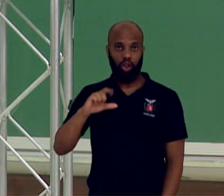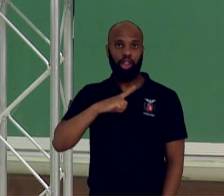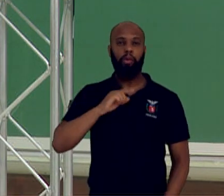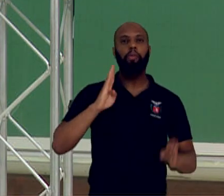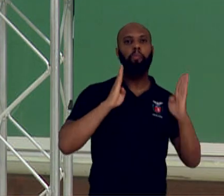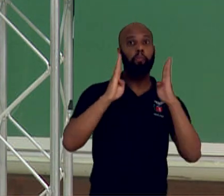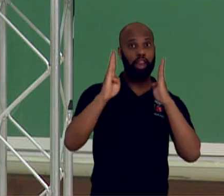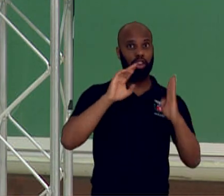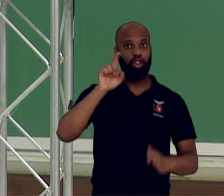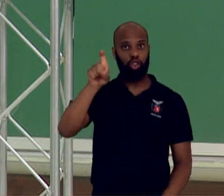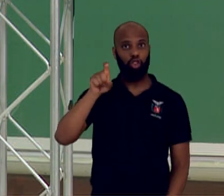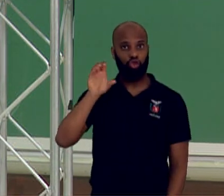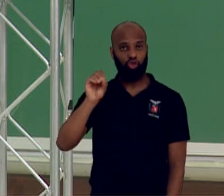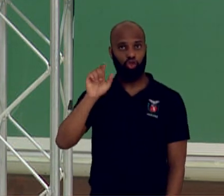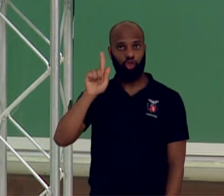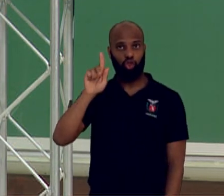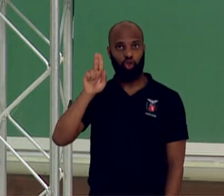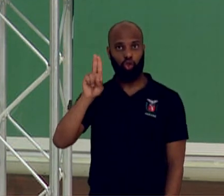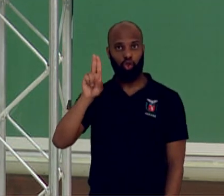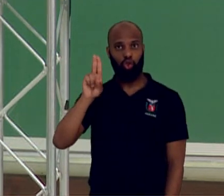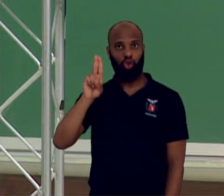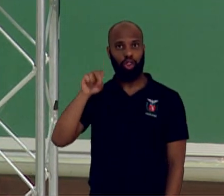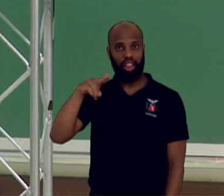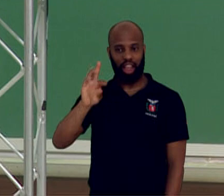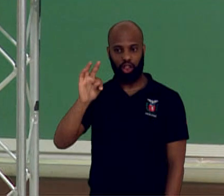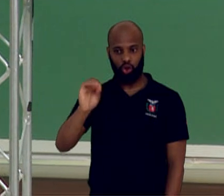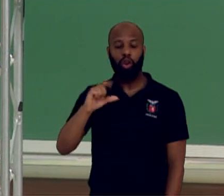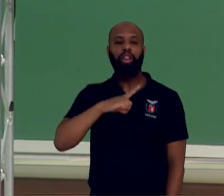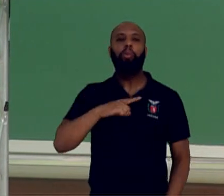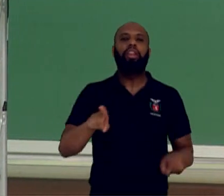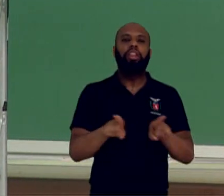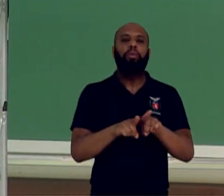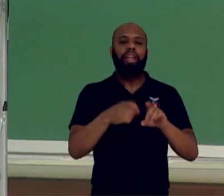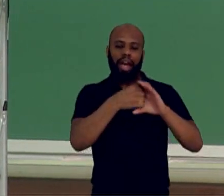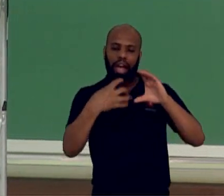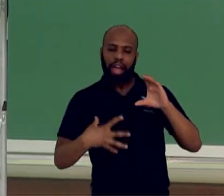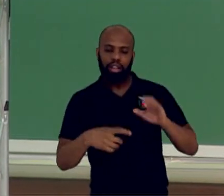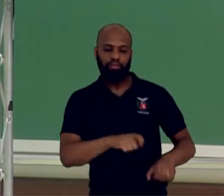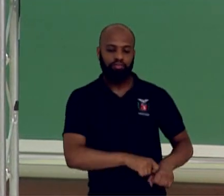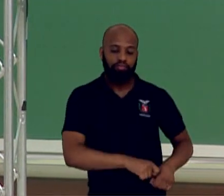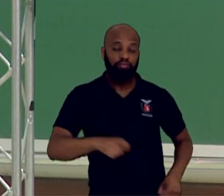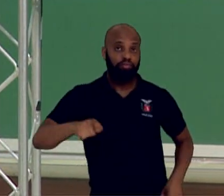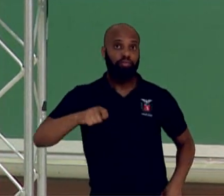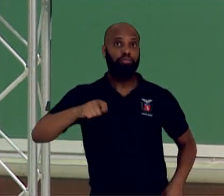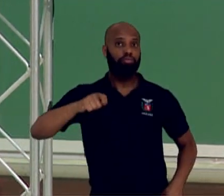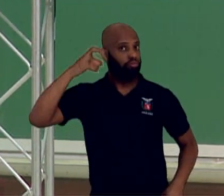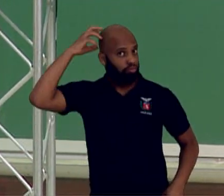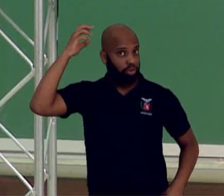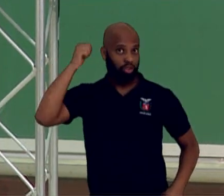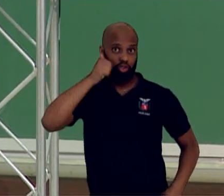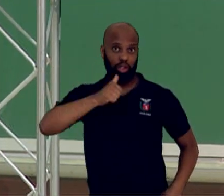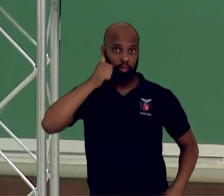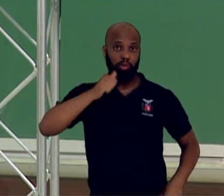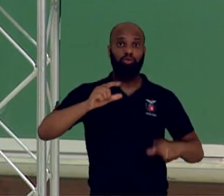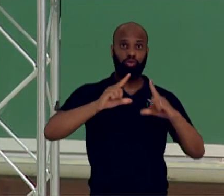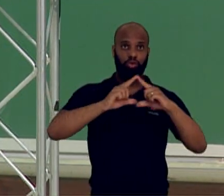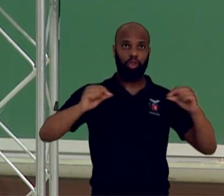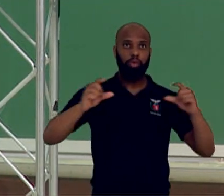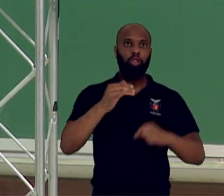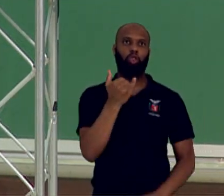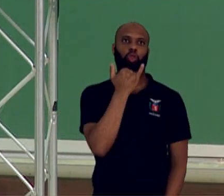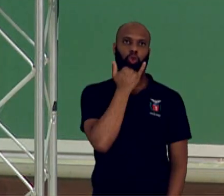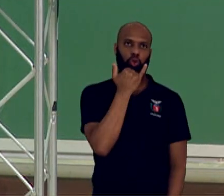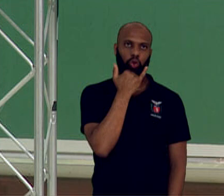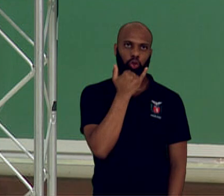1868, com uma característica muito bacana com a história das mulheres samurais. Na China antiga não, peço